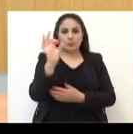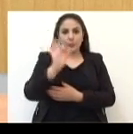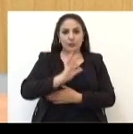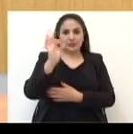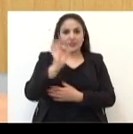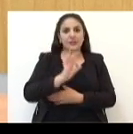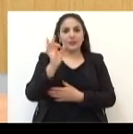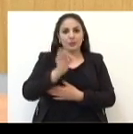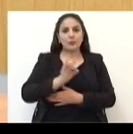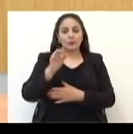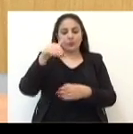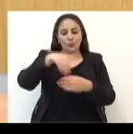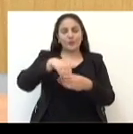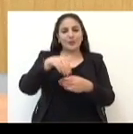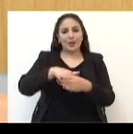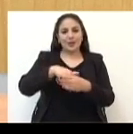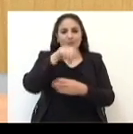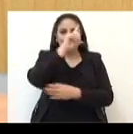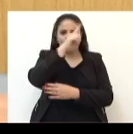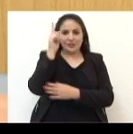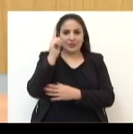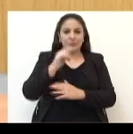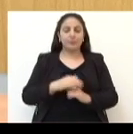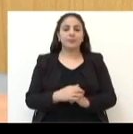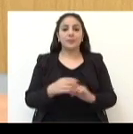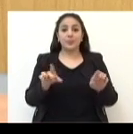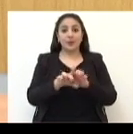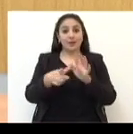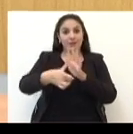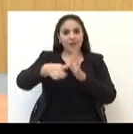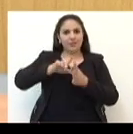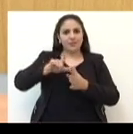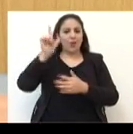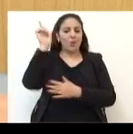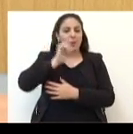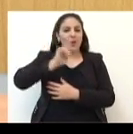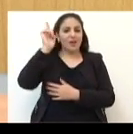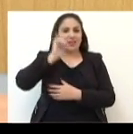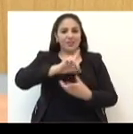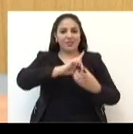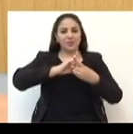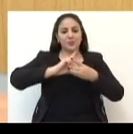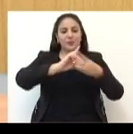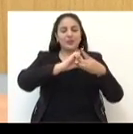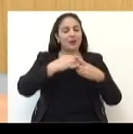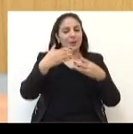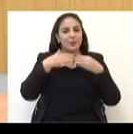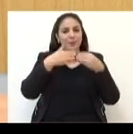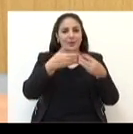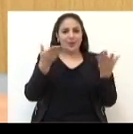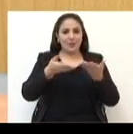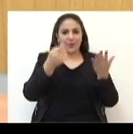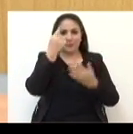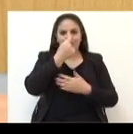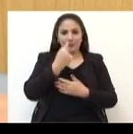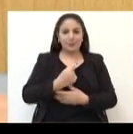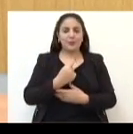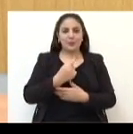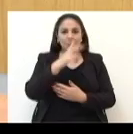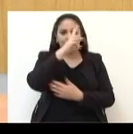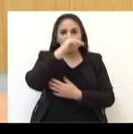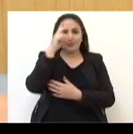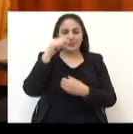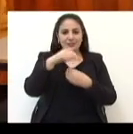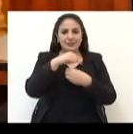da reeleição. Mas antes de tudo, a vitória é da democracia. Vamos acompanhar agora o perfil do prefeito